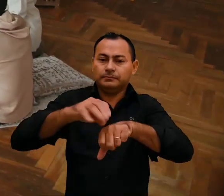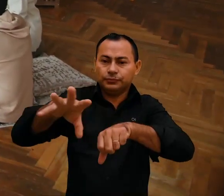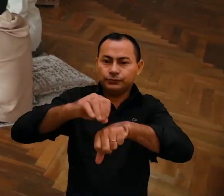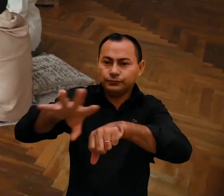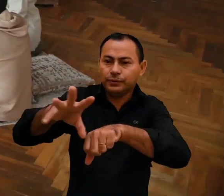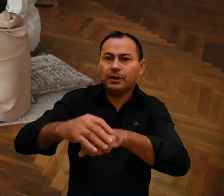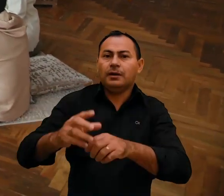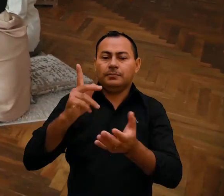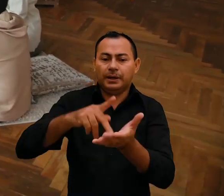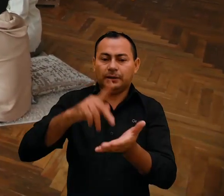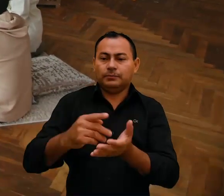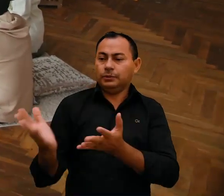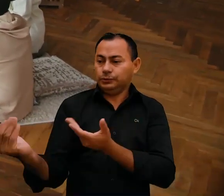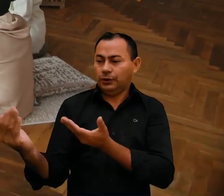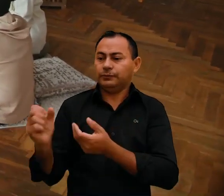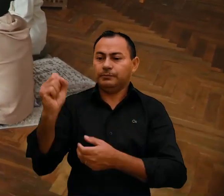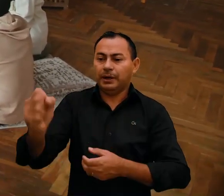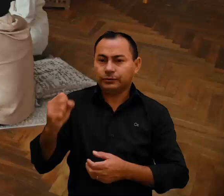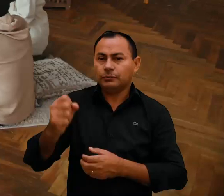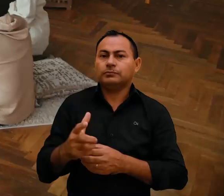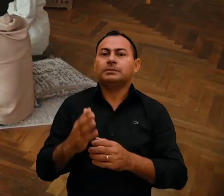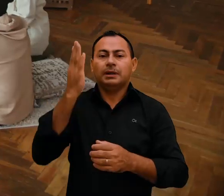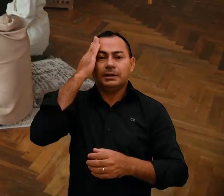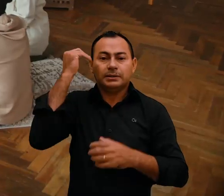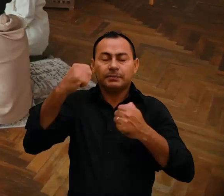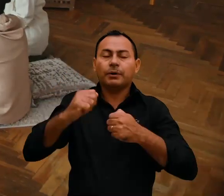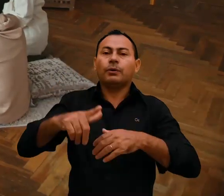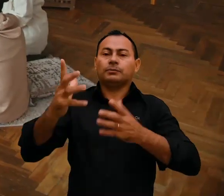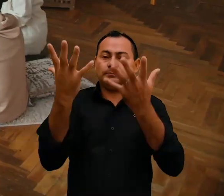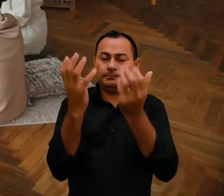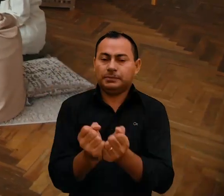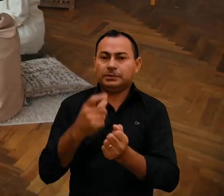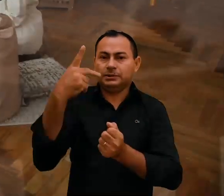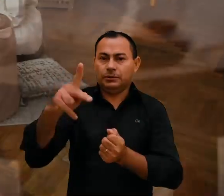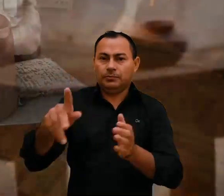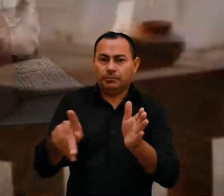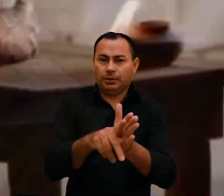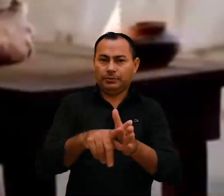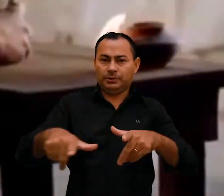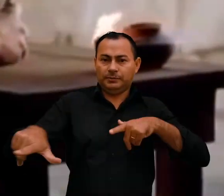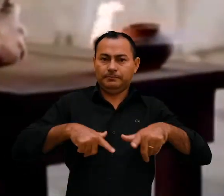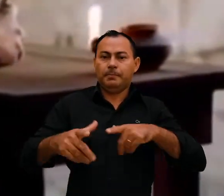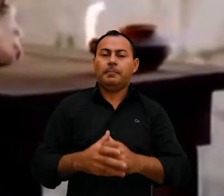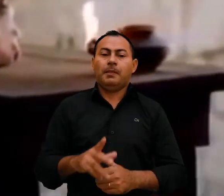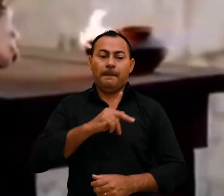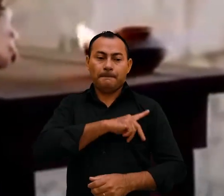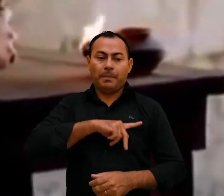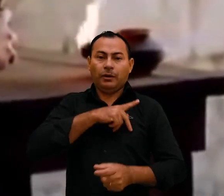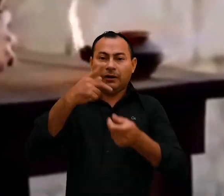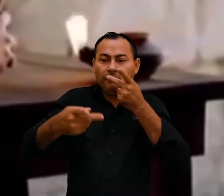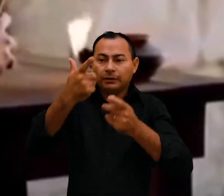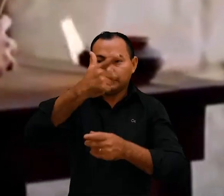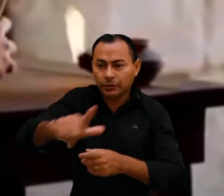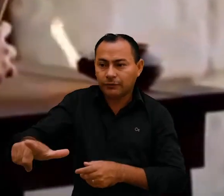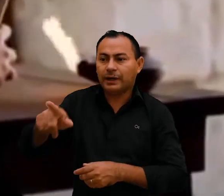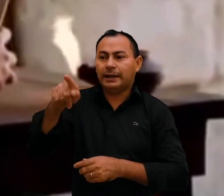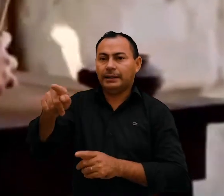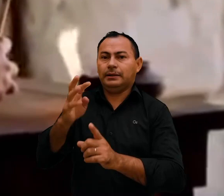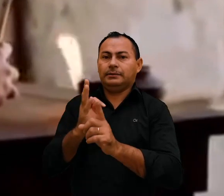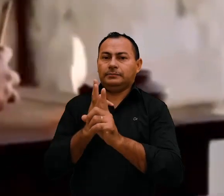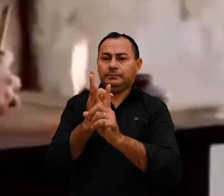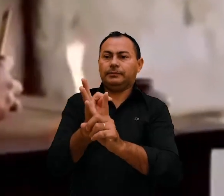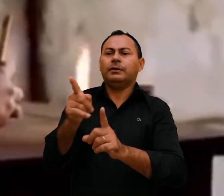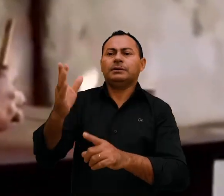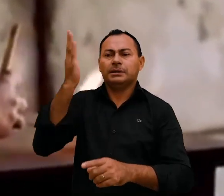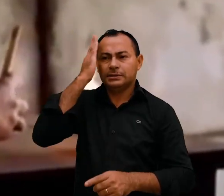vai transmitir as verdades que o jovem passou precisa saber para conduzir o seu ministério o Paulo disse mais de uma